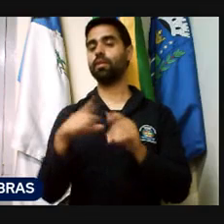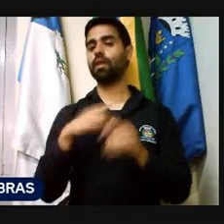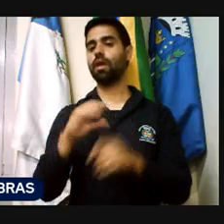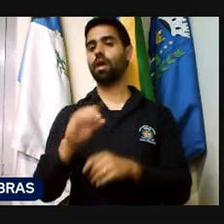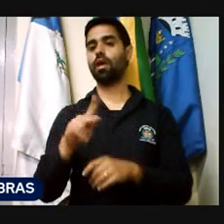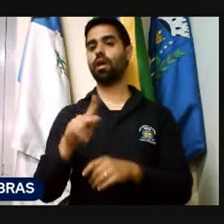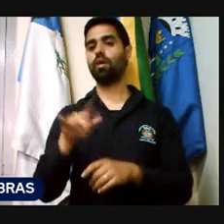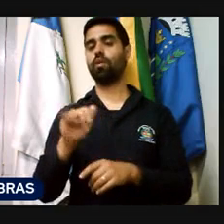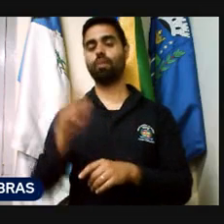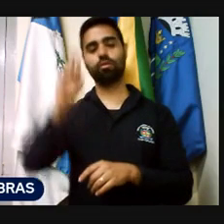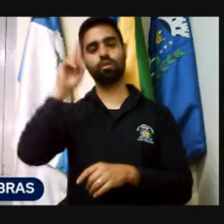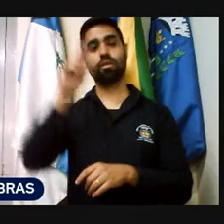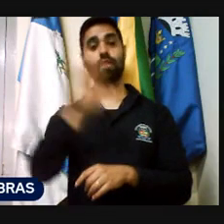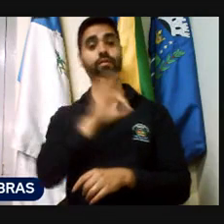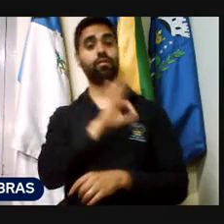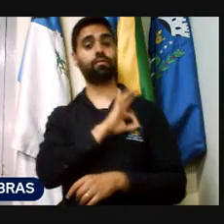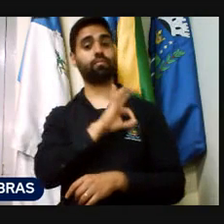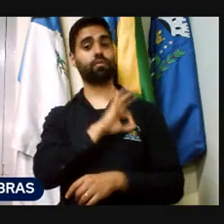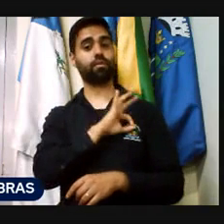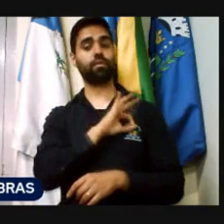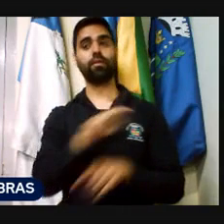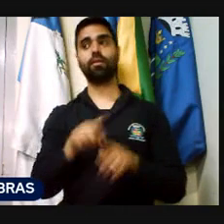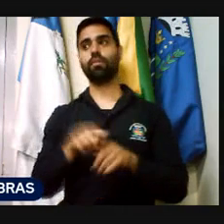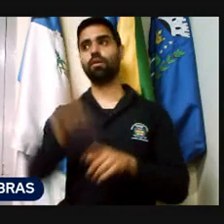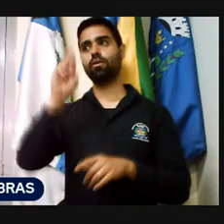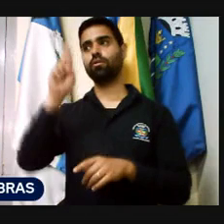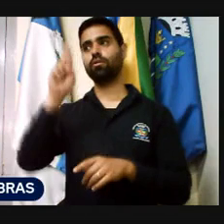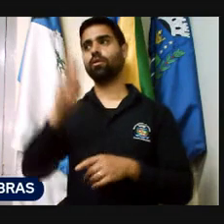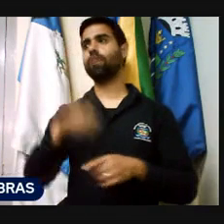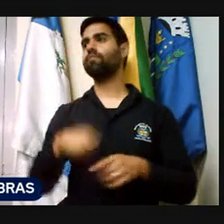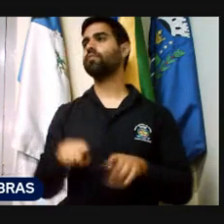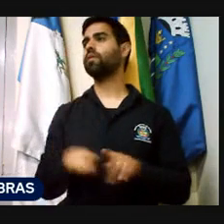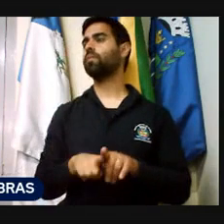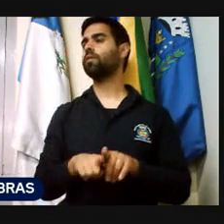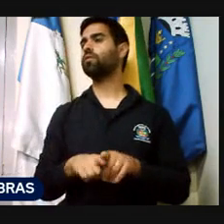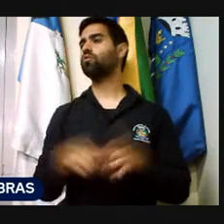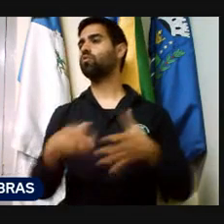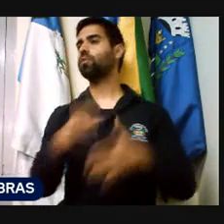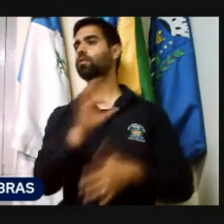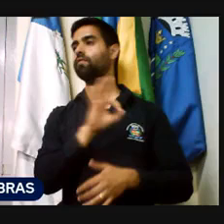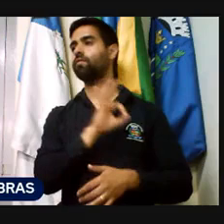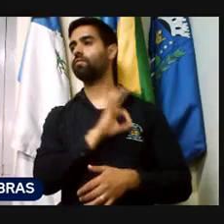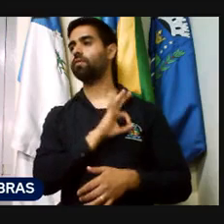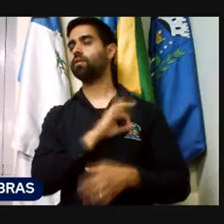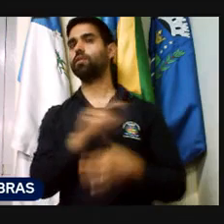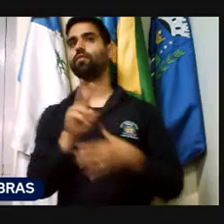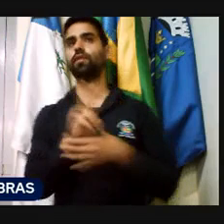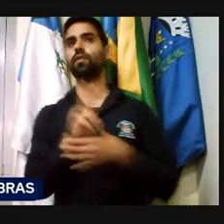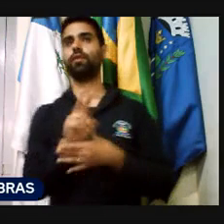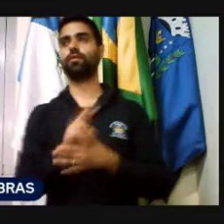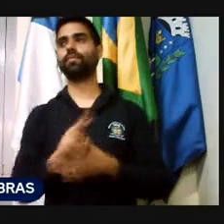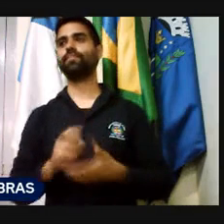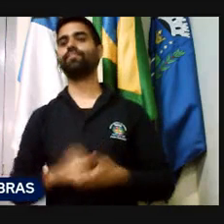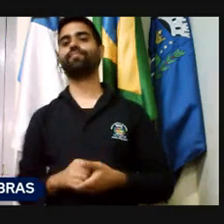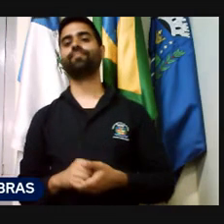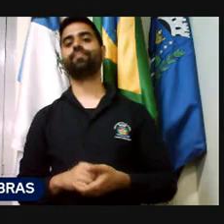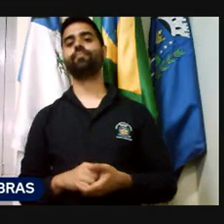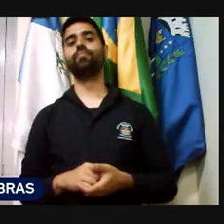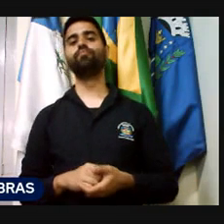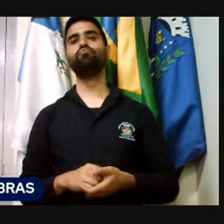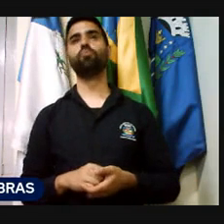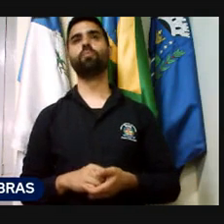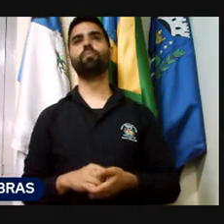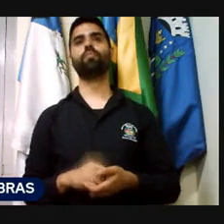Batalhão de Polícia Militar de Barra do Piraí e o comandante da 3ª Companhia de Polícia de Valença. Sala das Sessões, 9 de novembro de